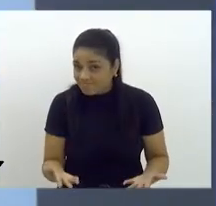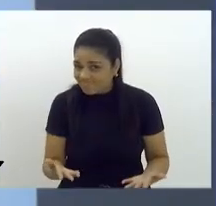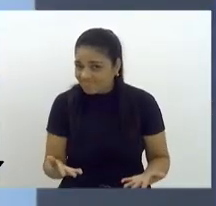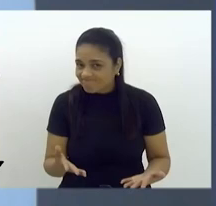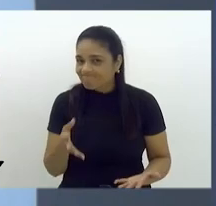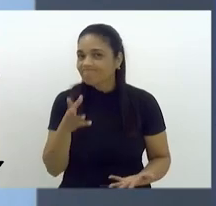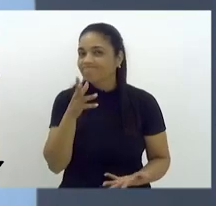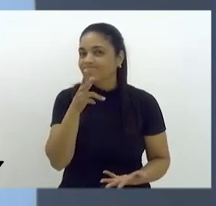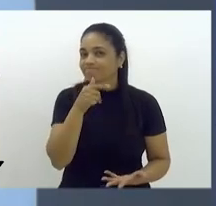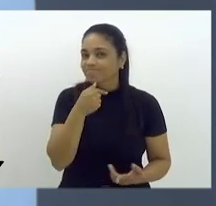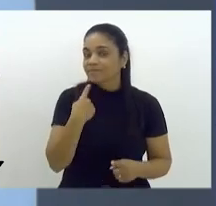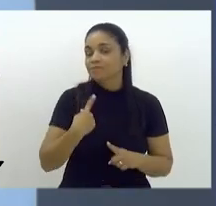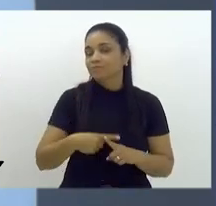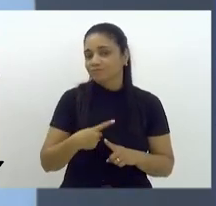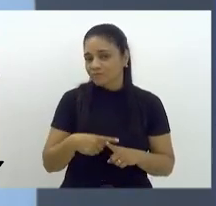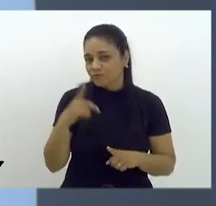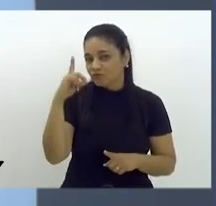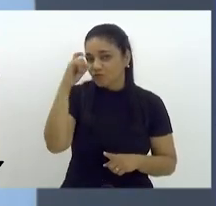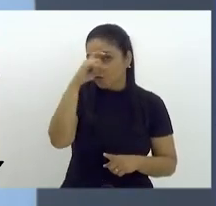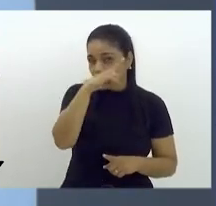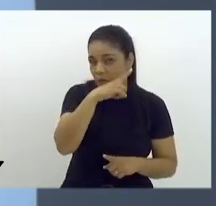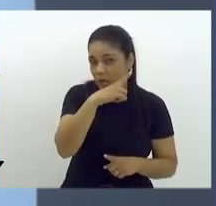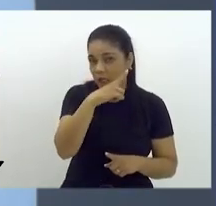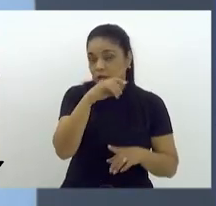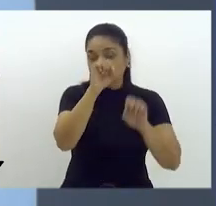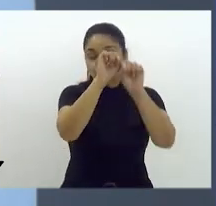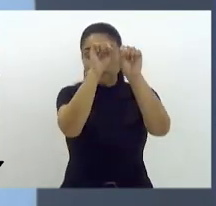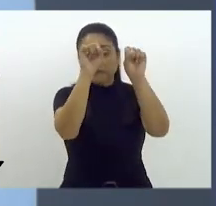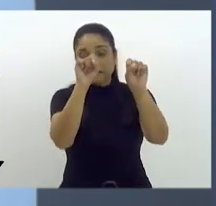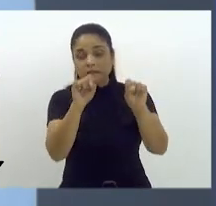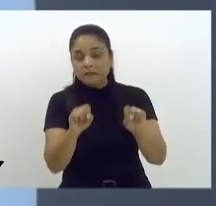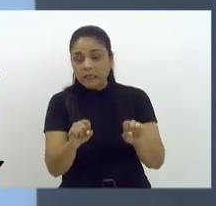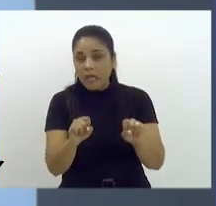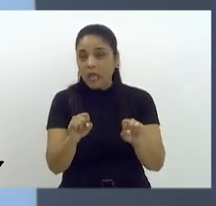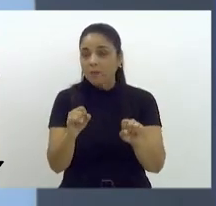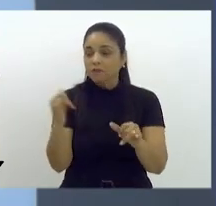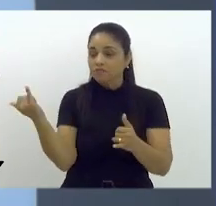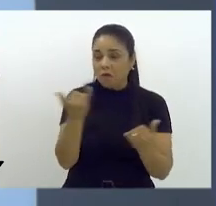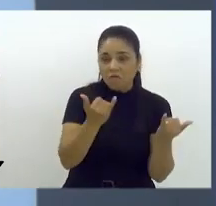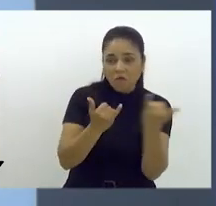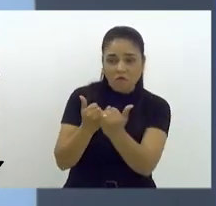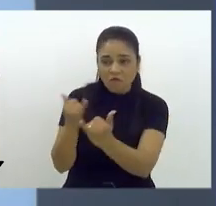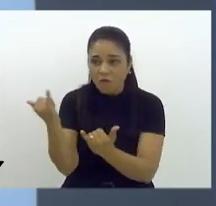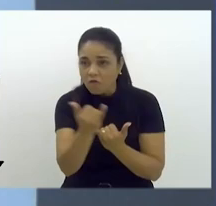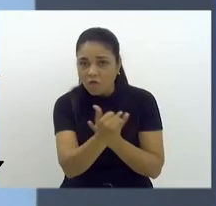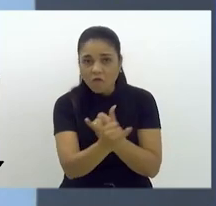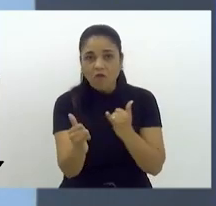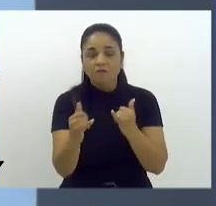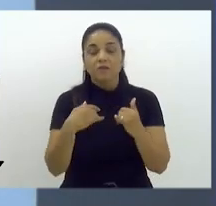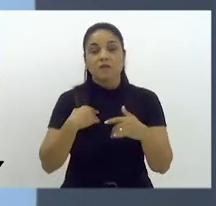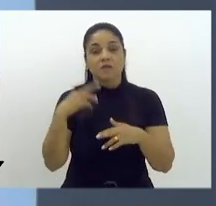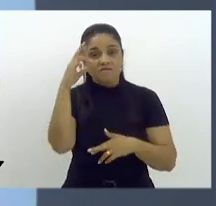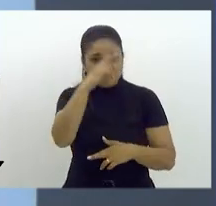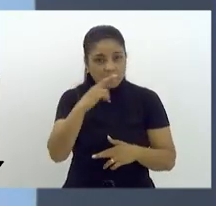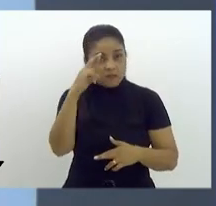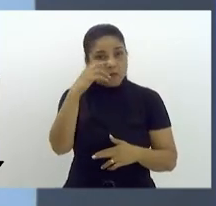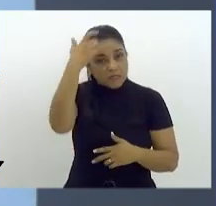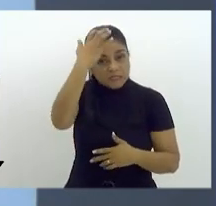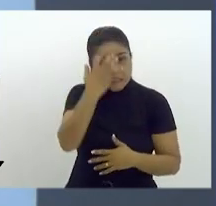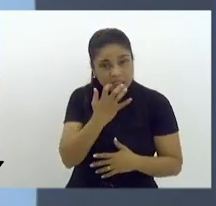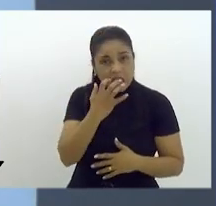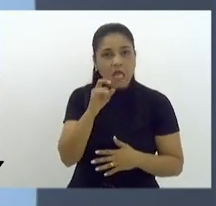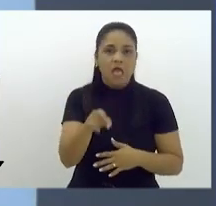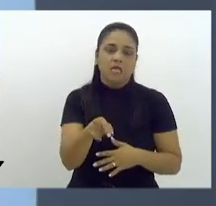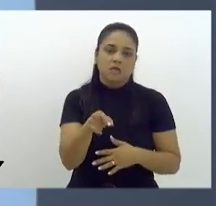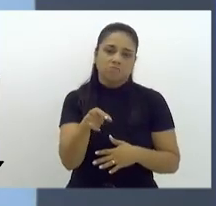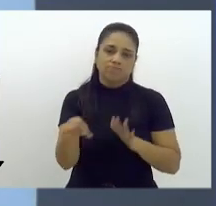uma uma dificuldade na operacionalização também para as investigações a investigação tem que ser séria para se tratar